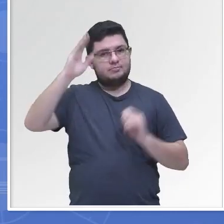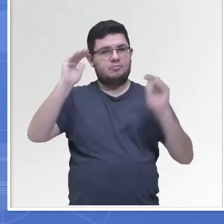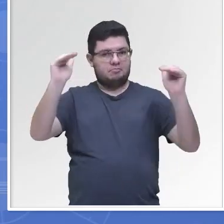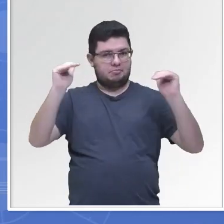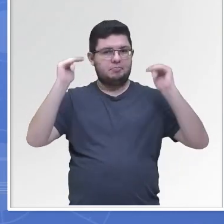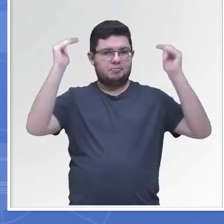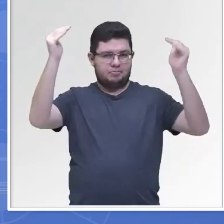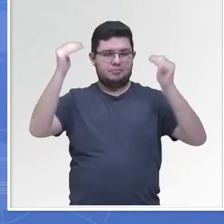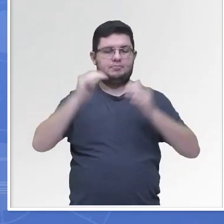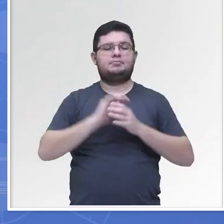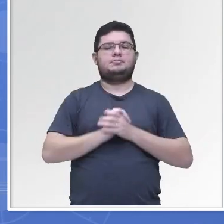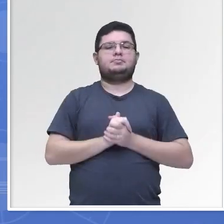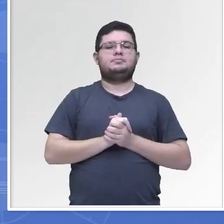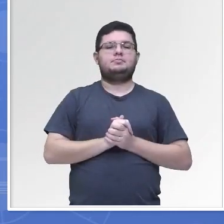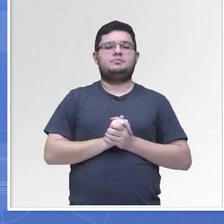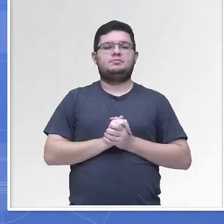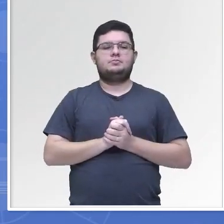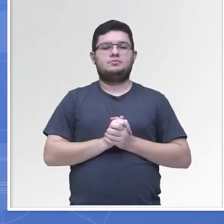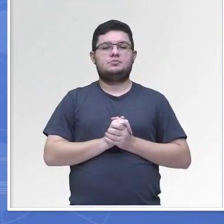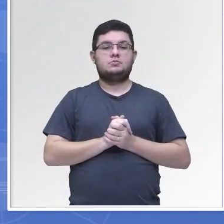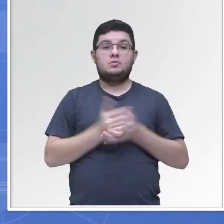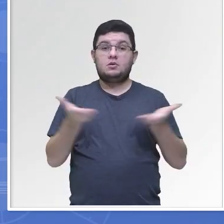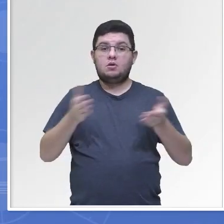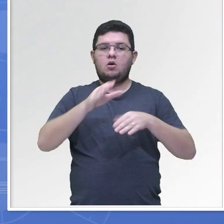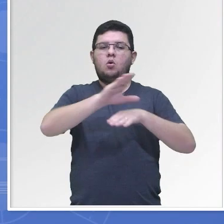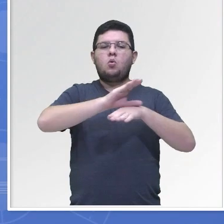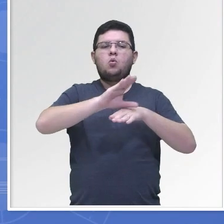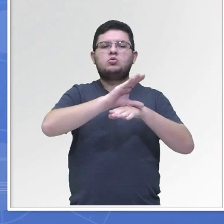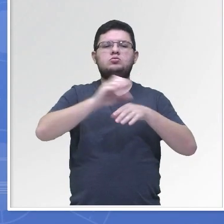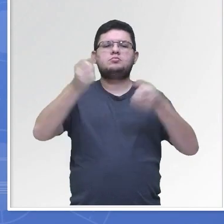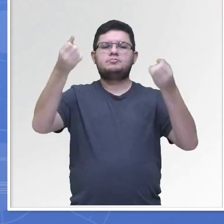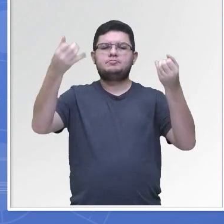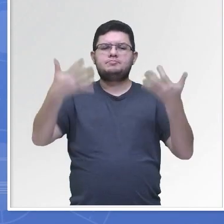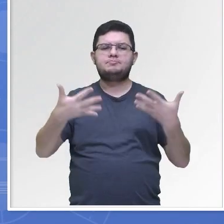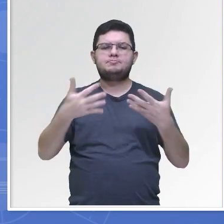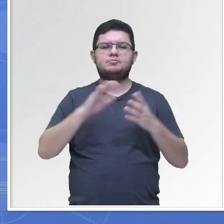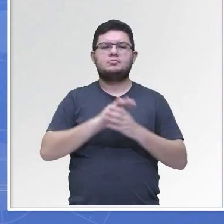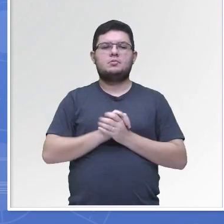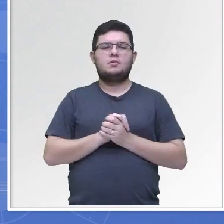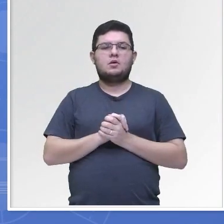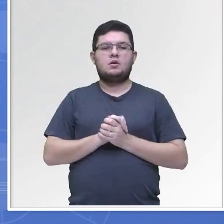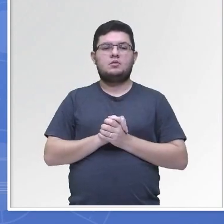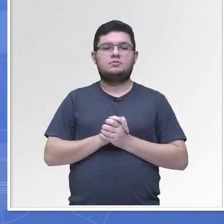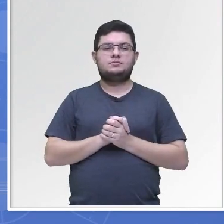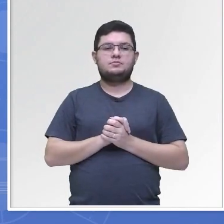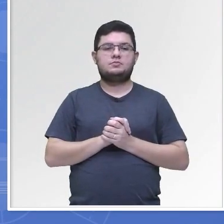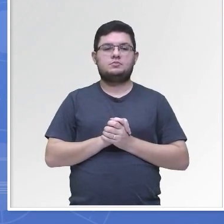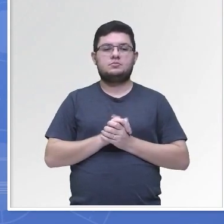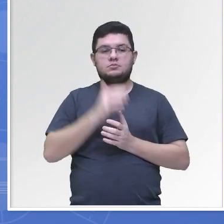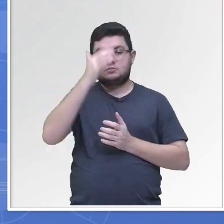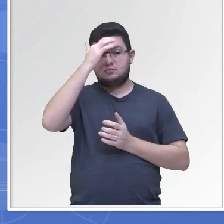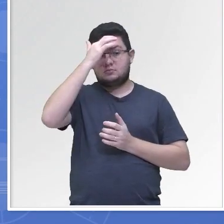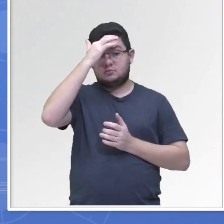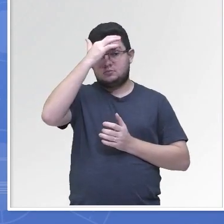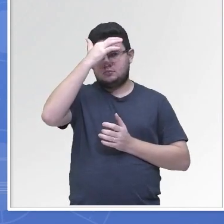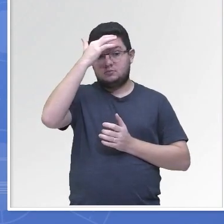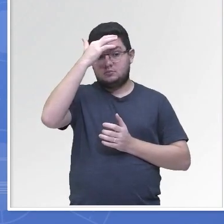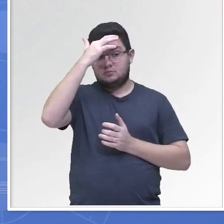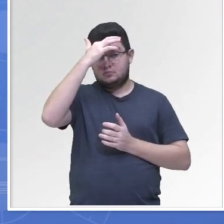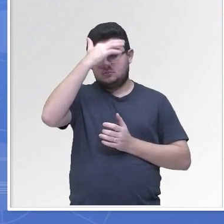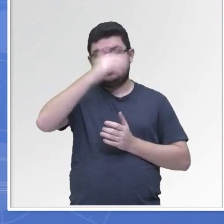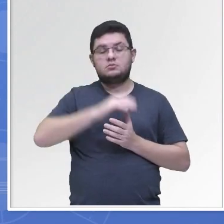ok? Vamos lá, vamos falar da Constituição em si. A partir, vamos aí colocar para vocês,